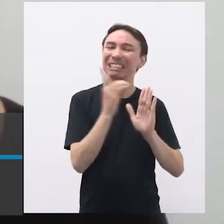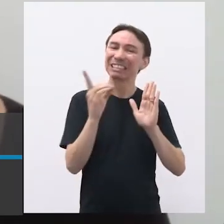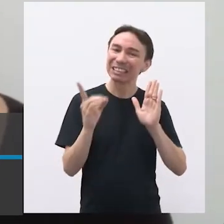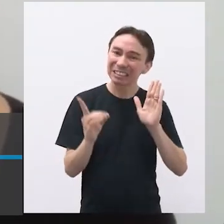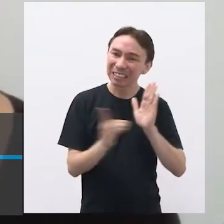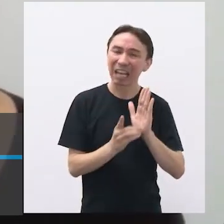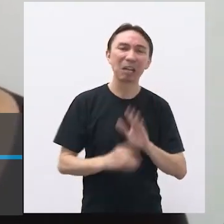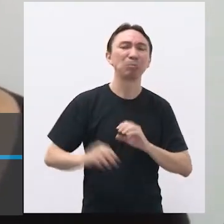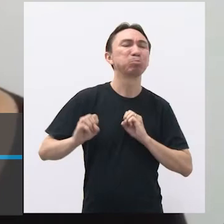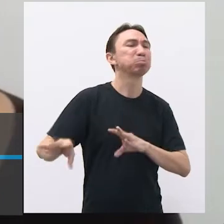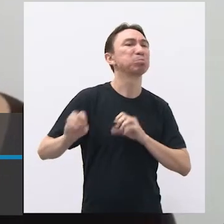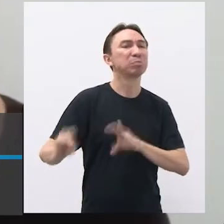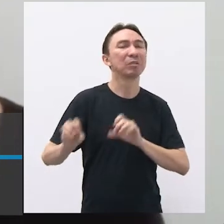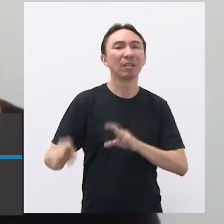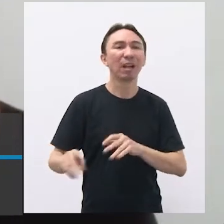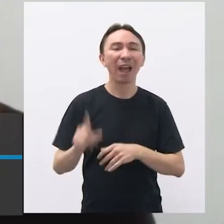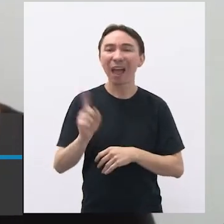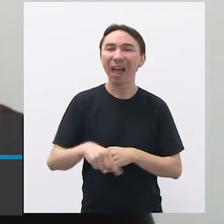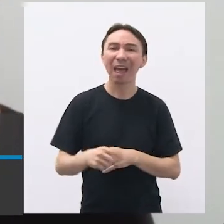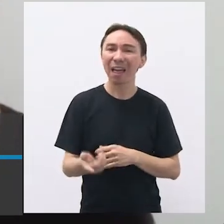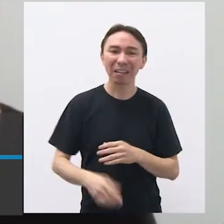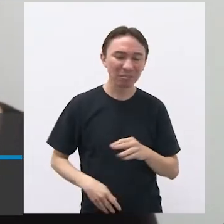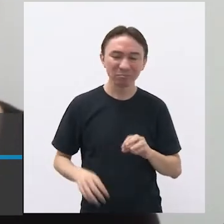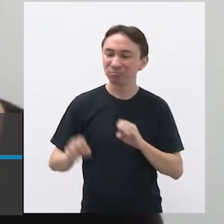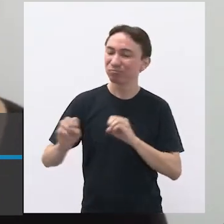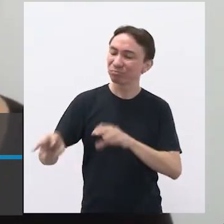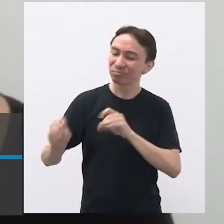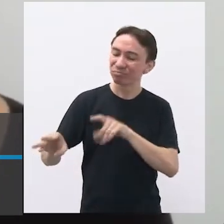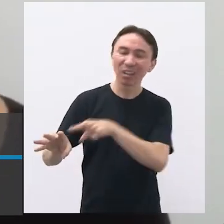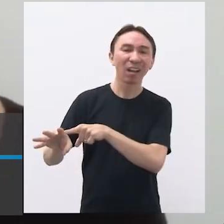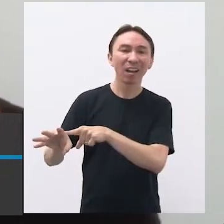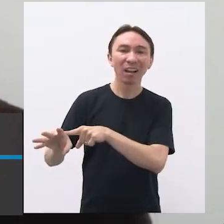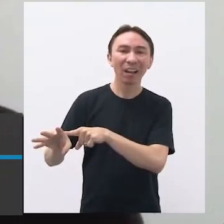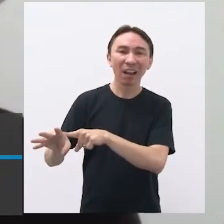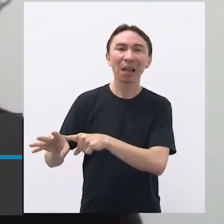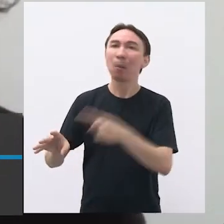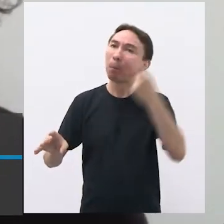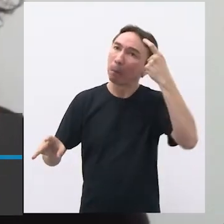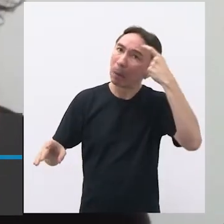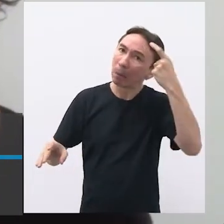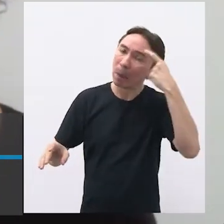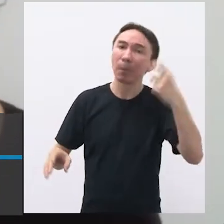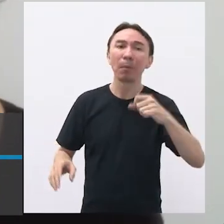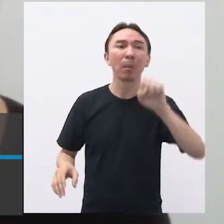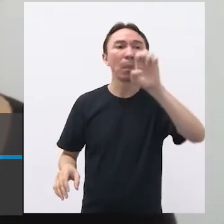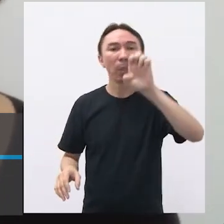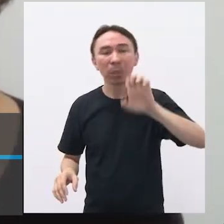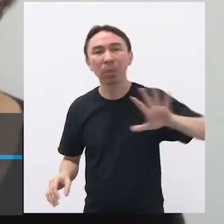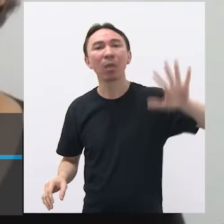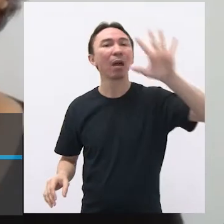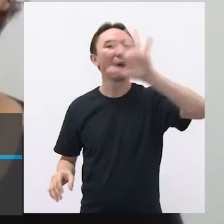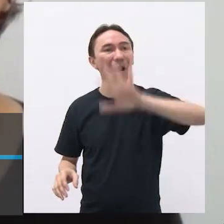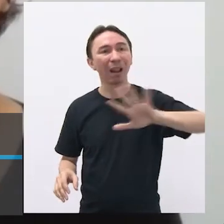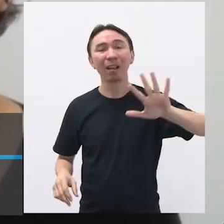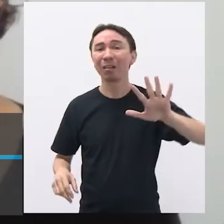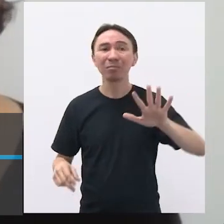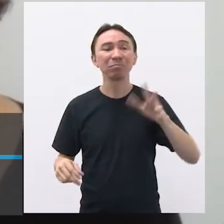chamado eurocentrado, né? É um ensino muito dedicado ao pensamento, à construção